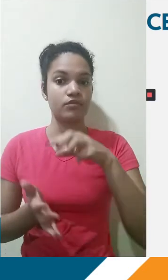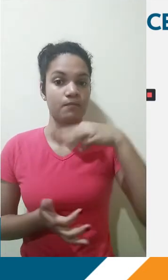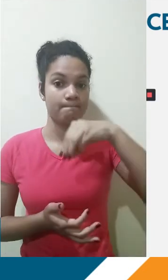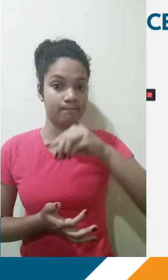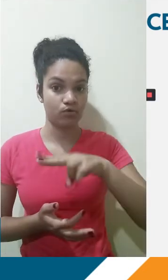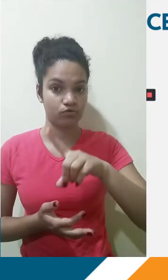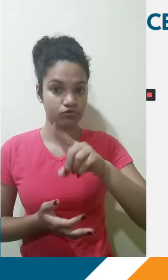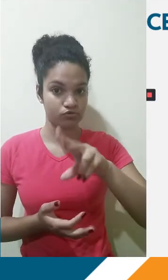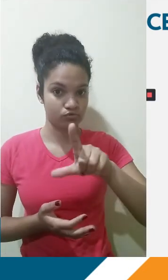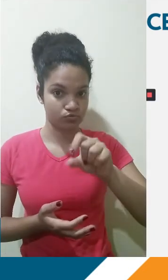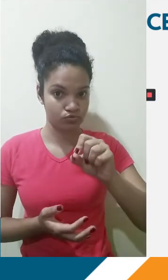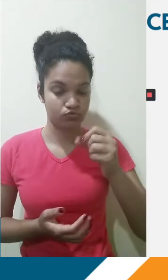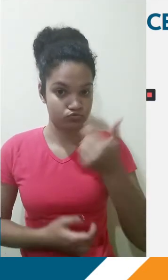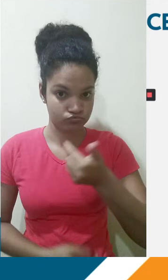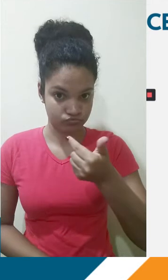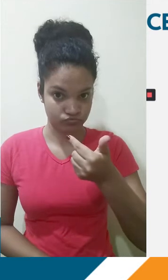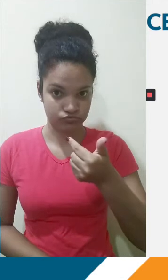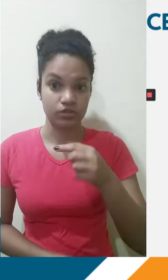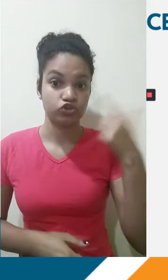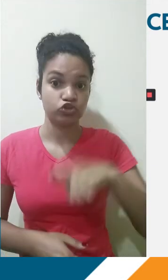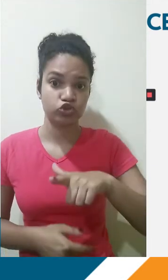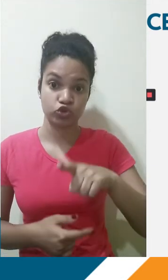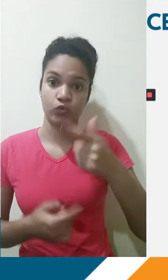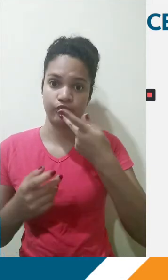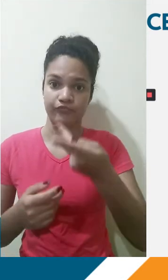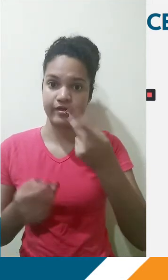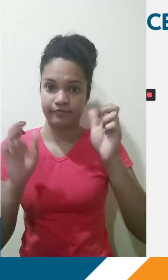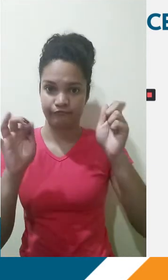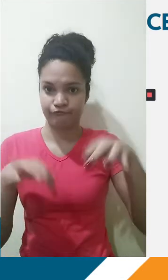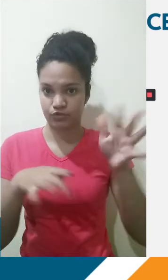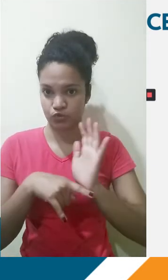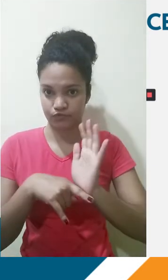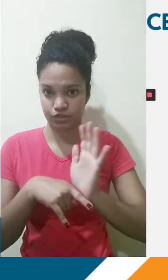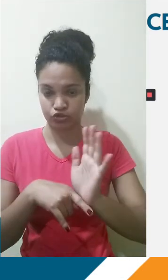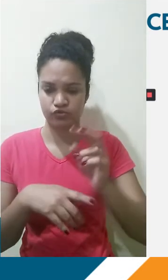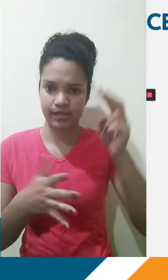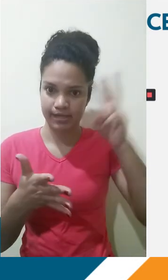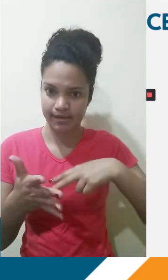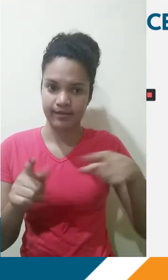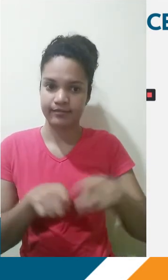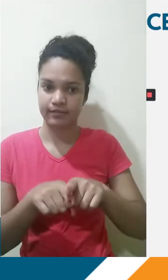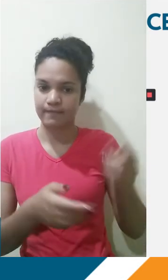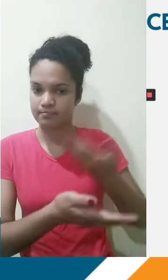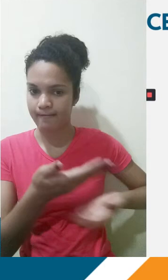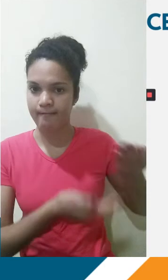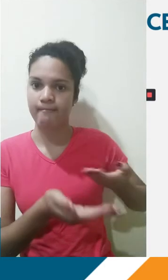gente sugere, vamos reforçar isso no final do vídeo, a leitura desse material e a discussão com os seus